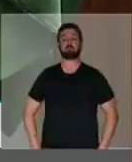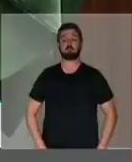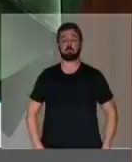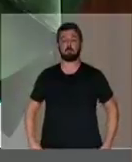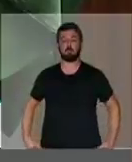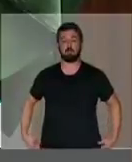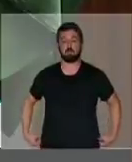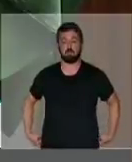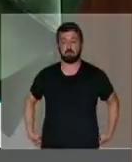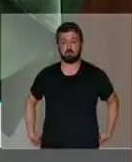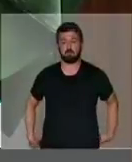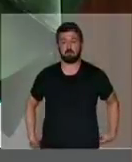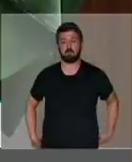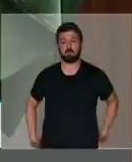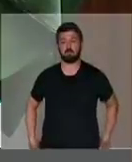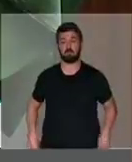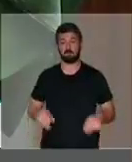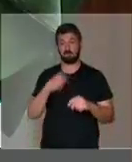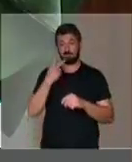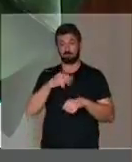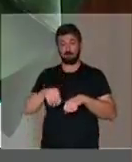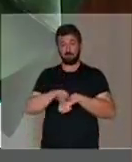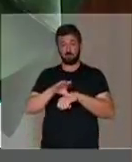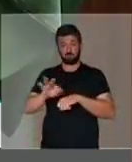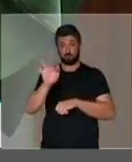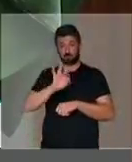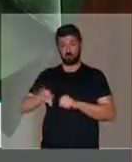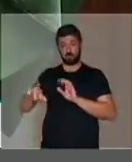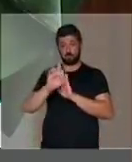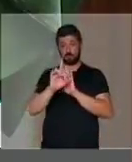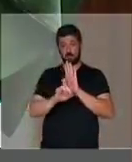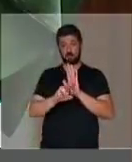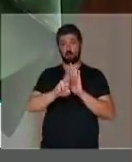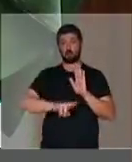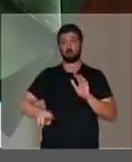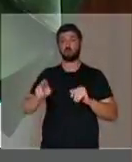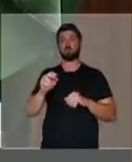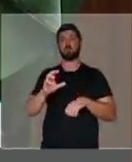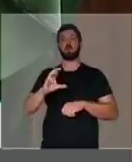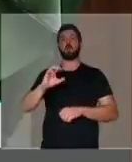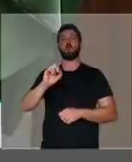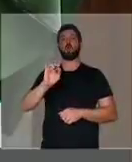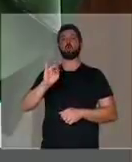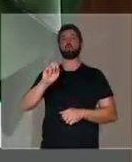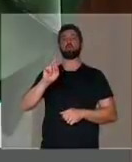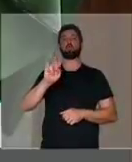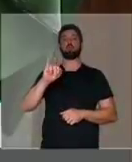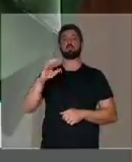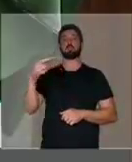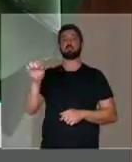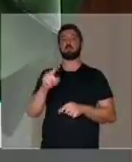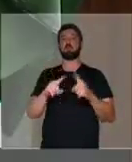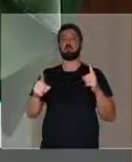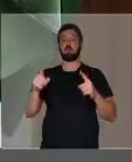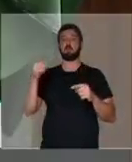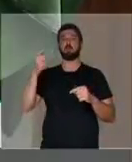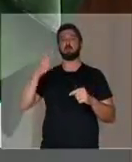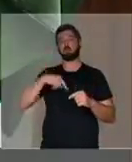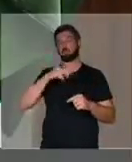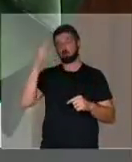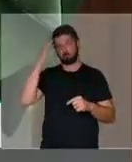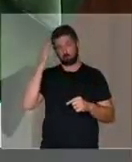ao invés de se utilizar o termo específico Constituição Federal, o decreto utilizou a expressão Constituição, mas entendemos que tal uso